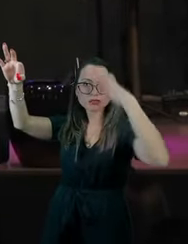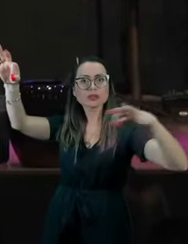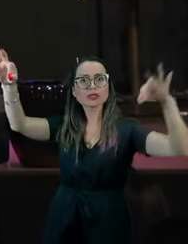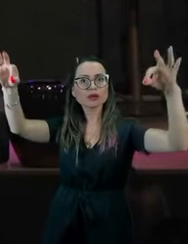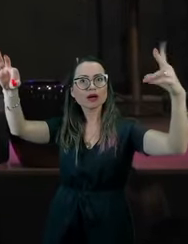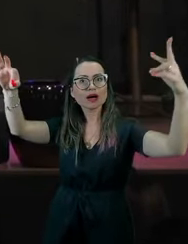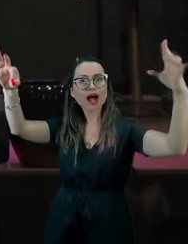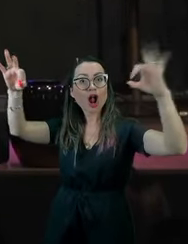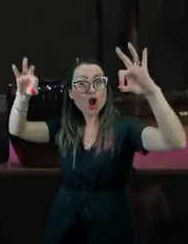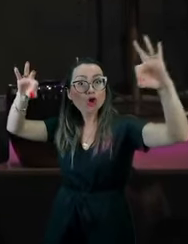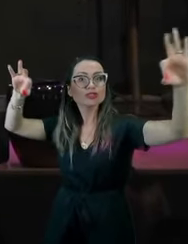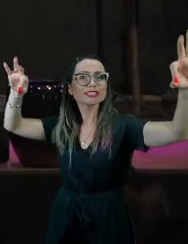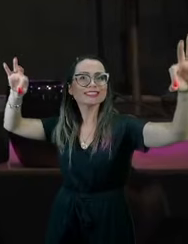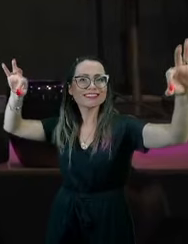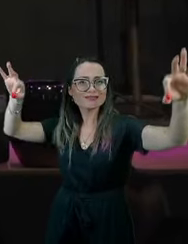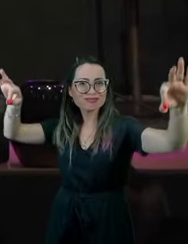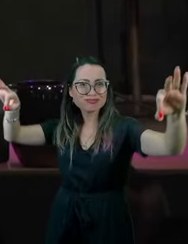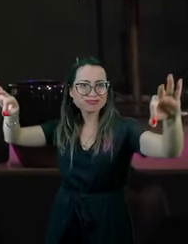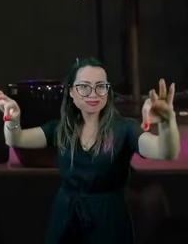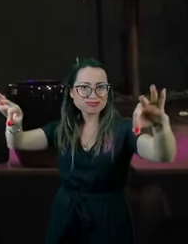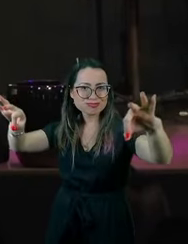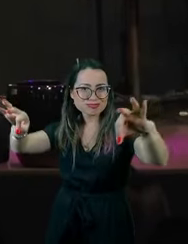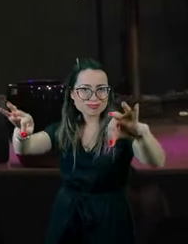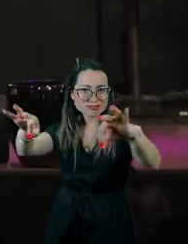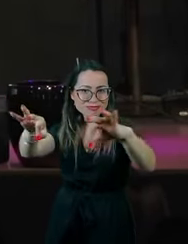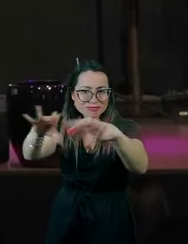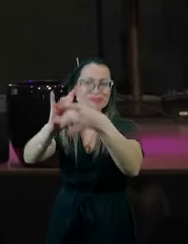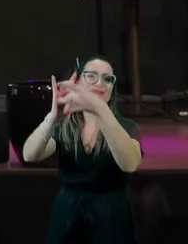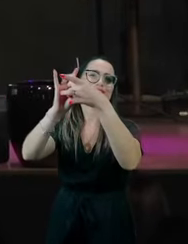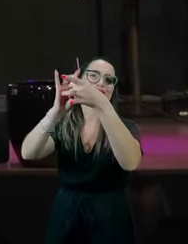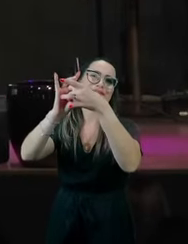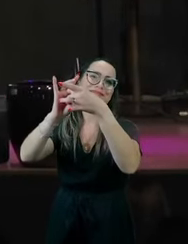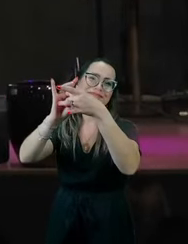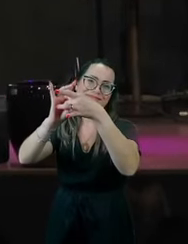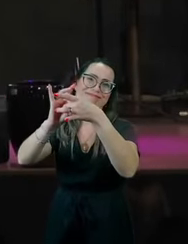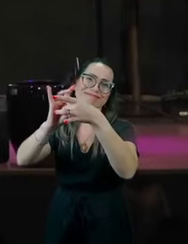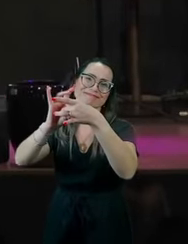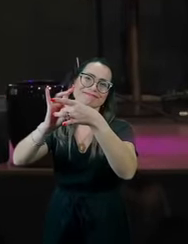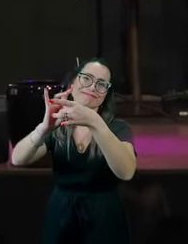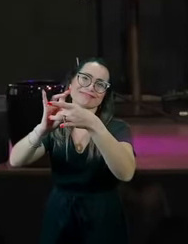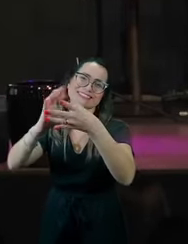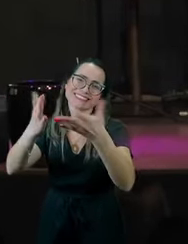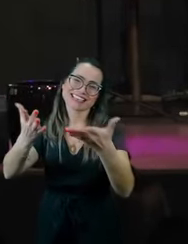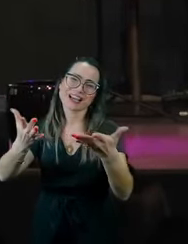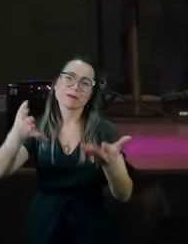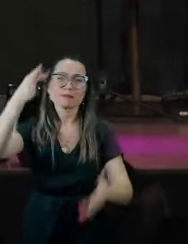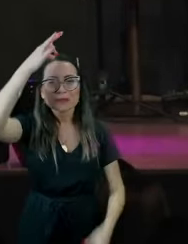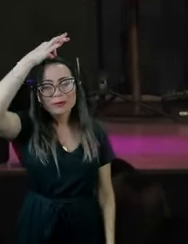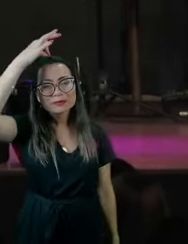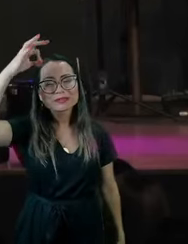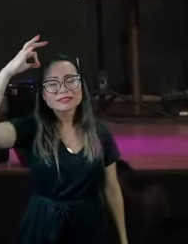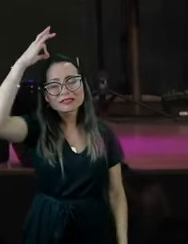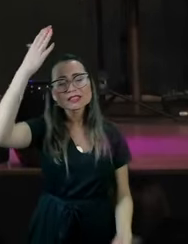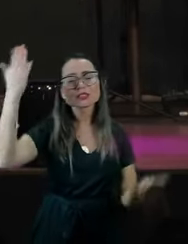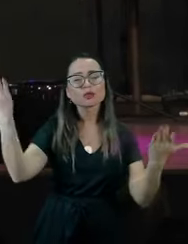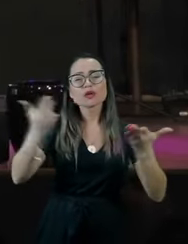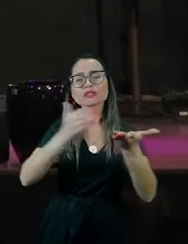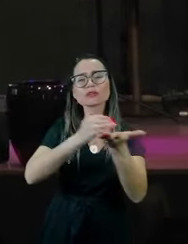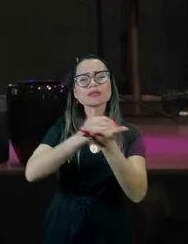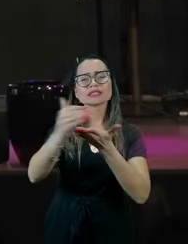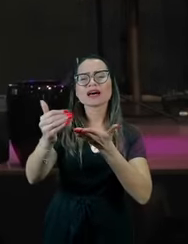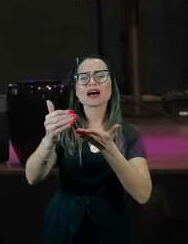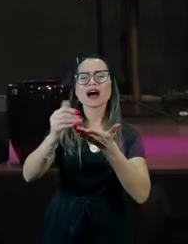Para estar conectado, você sabe, não precisa estar perto. O Espírito Santo hoje vai começar a fazer um rebuliço na igreja